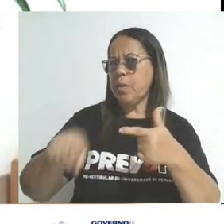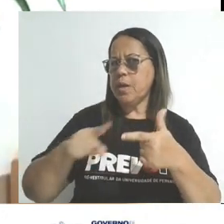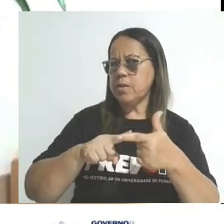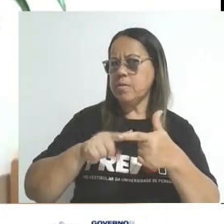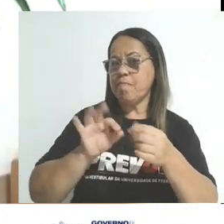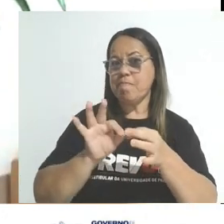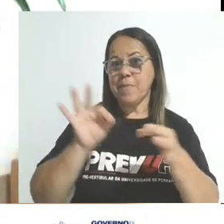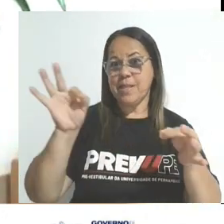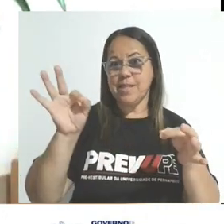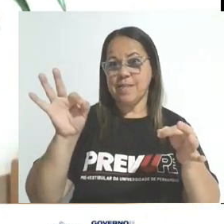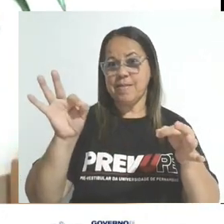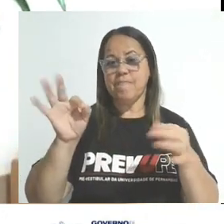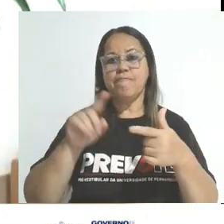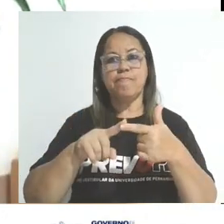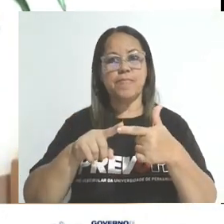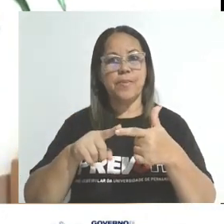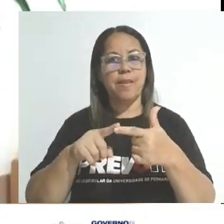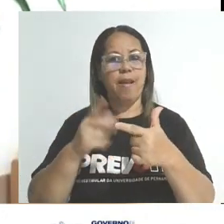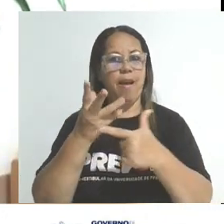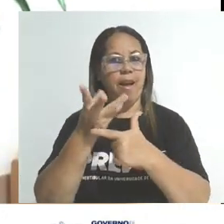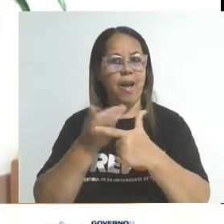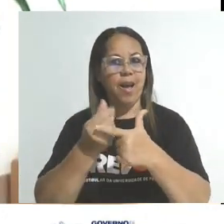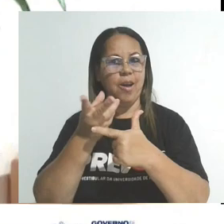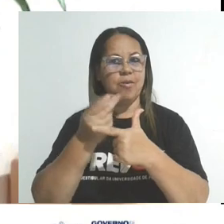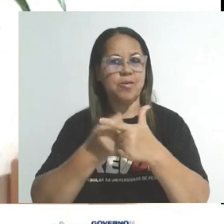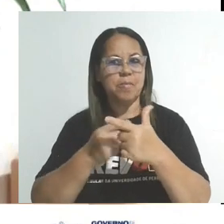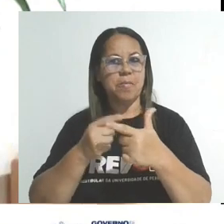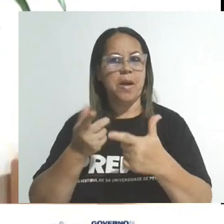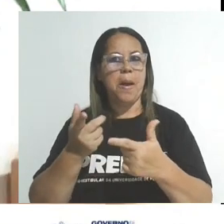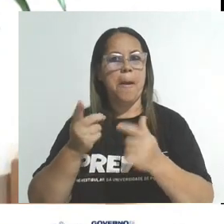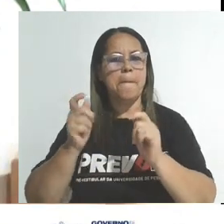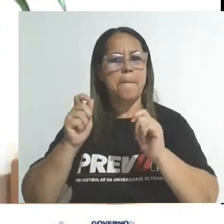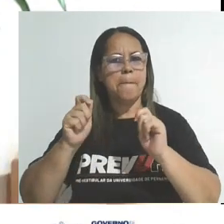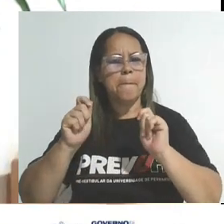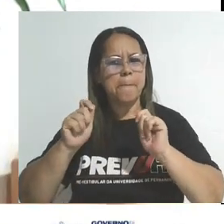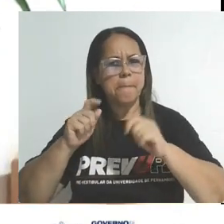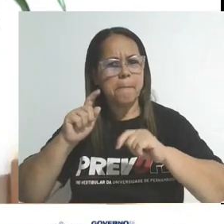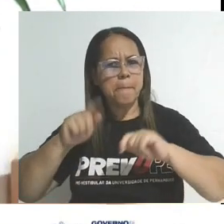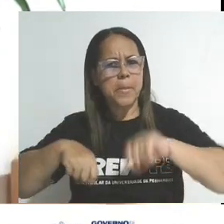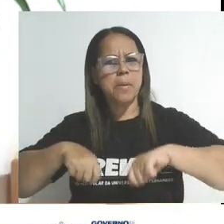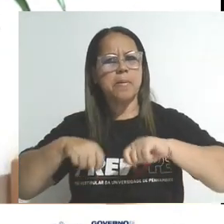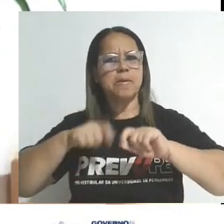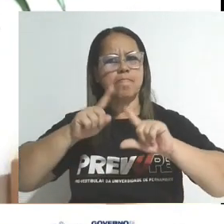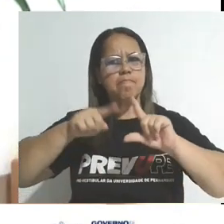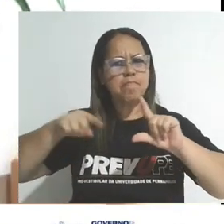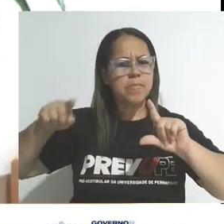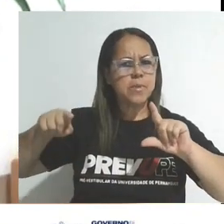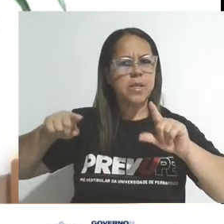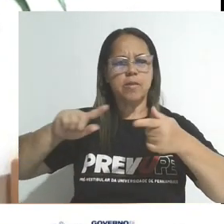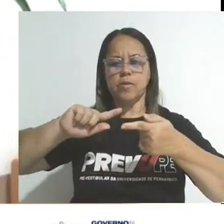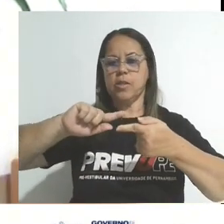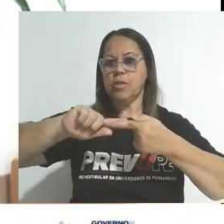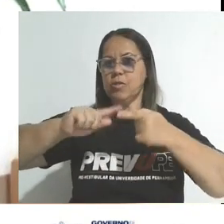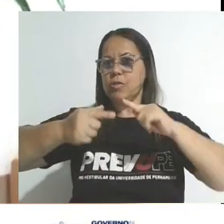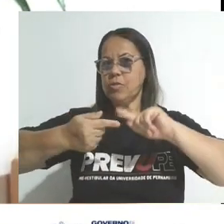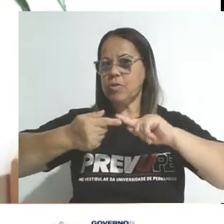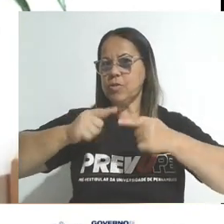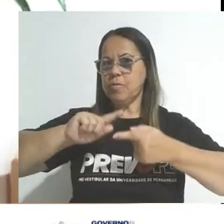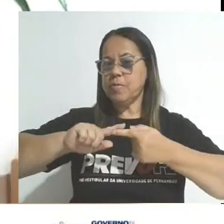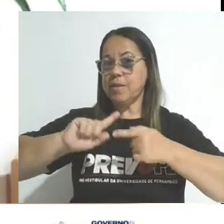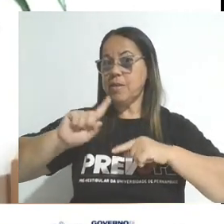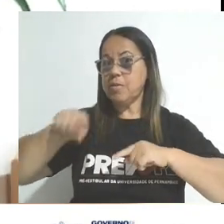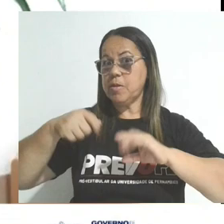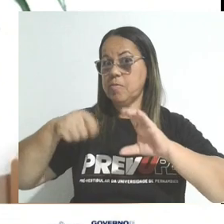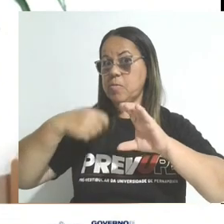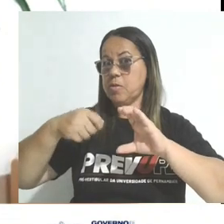Números, grandezas e medidas, álgebra, probabilidade estatística e geometria. Nos próximos vídeos